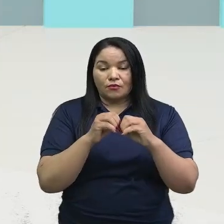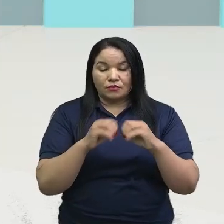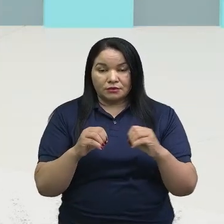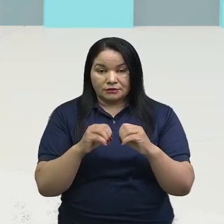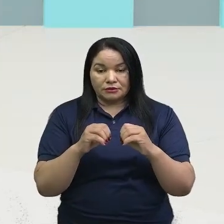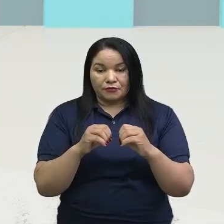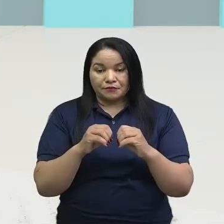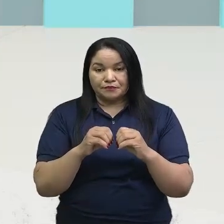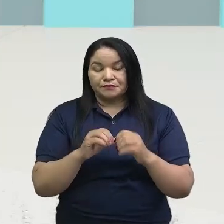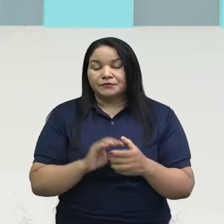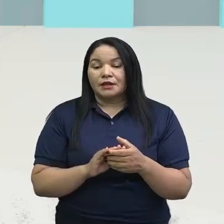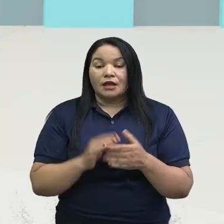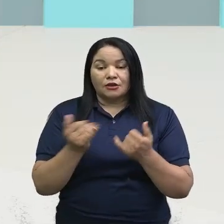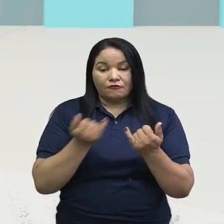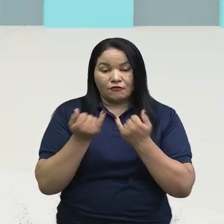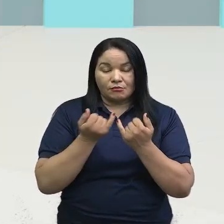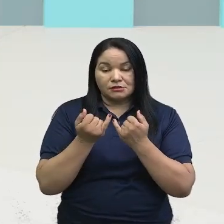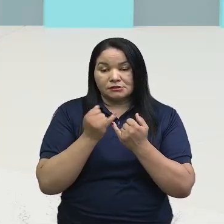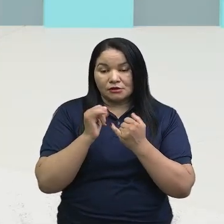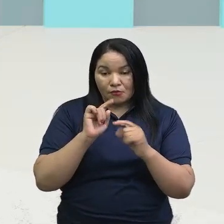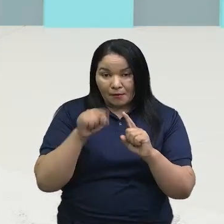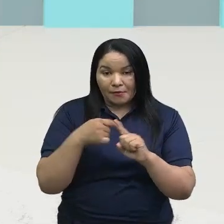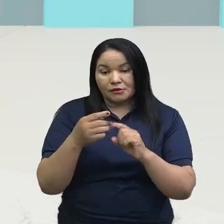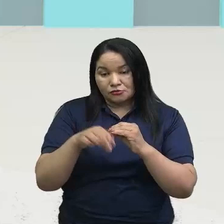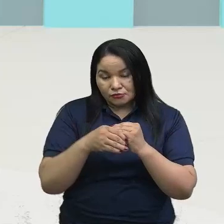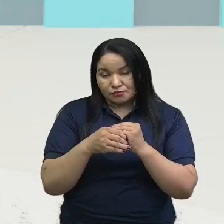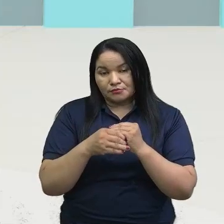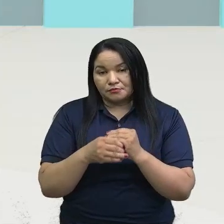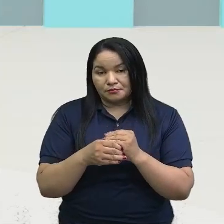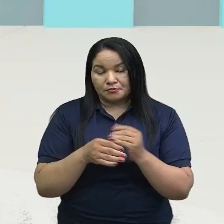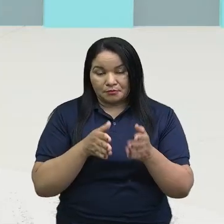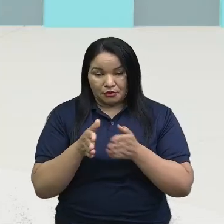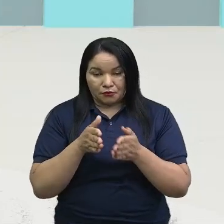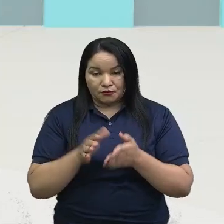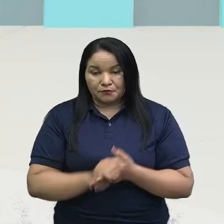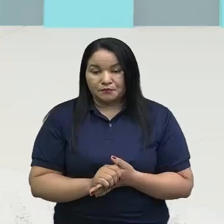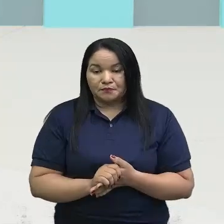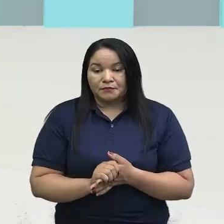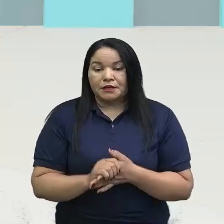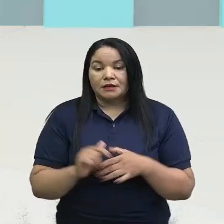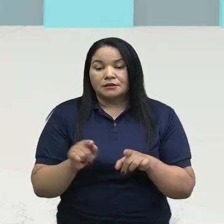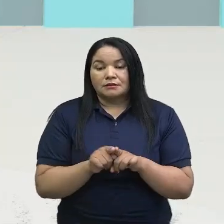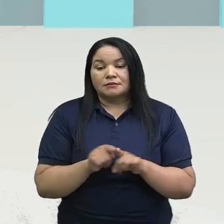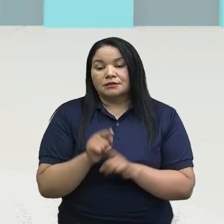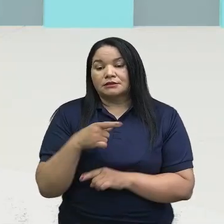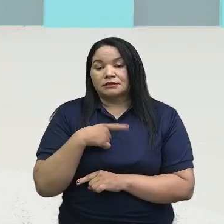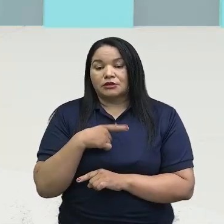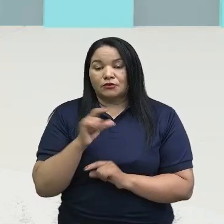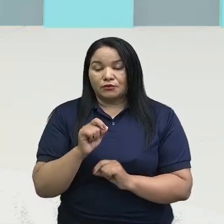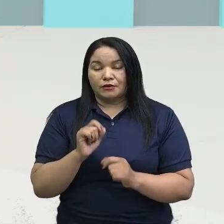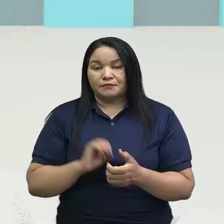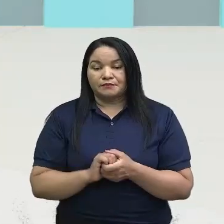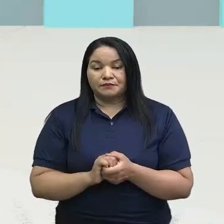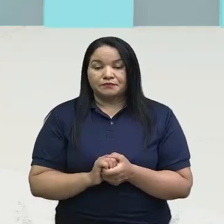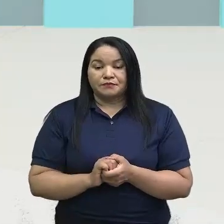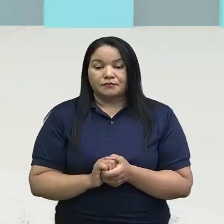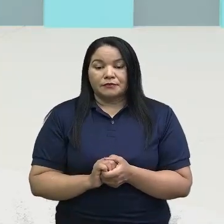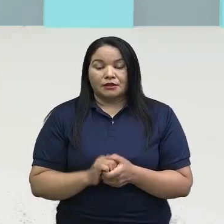mais, uma informação a mais no período. E aí nós temos as